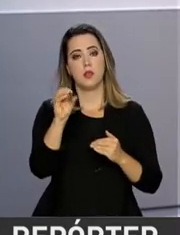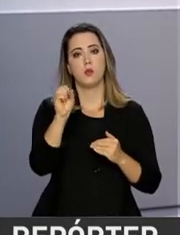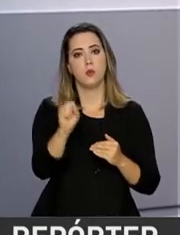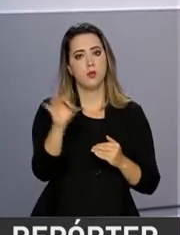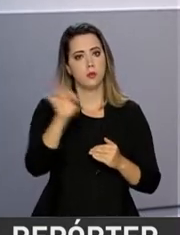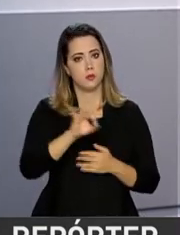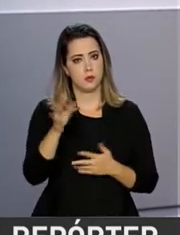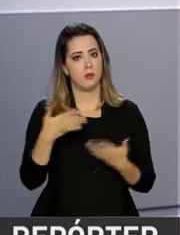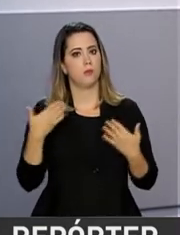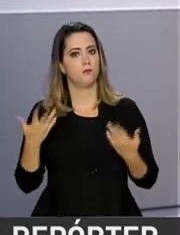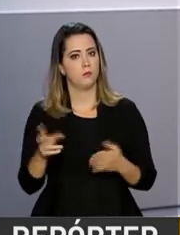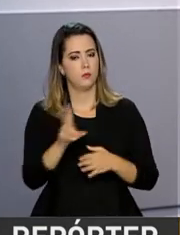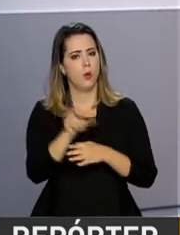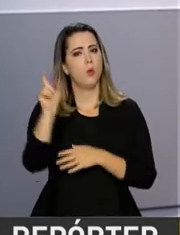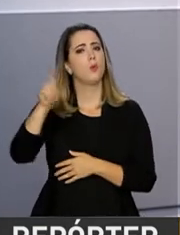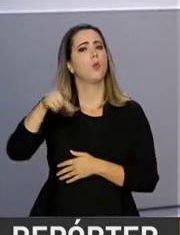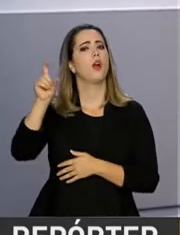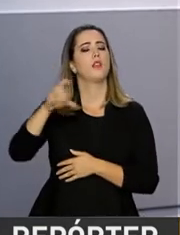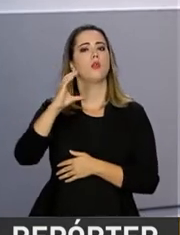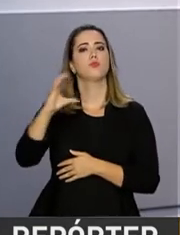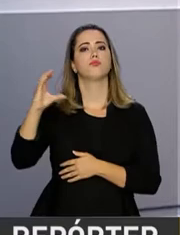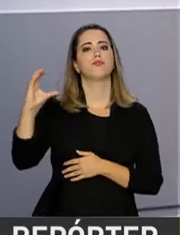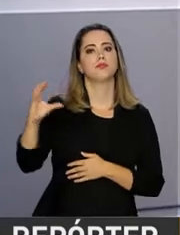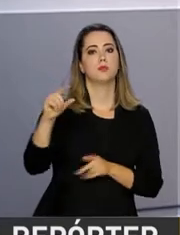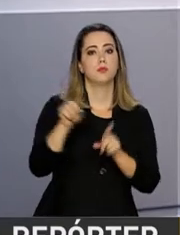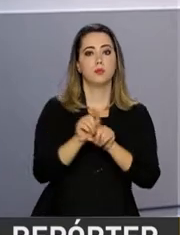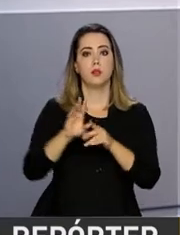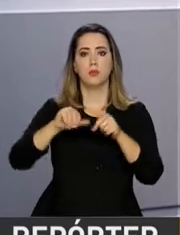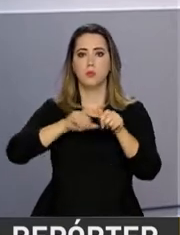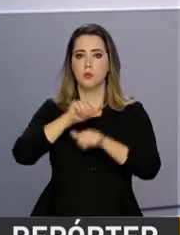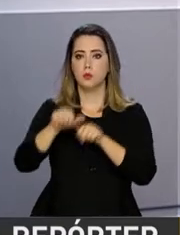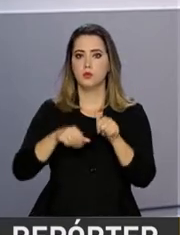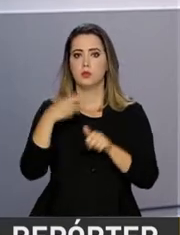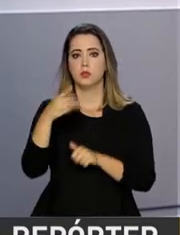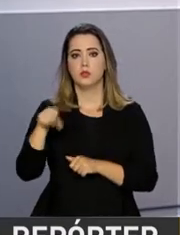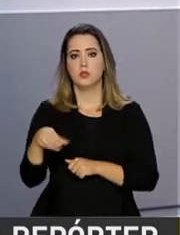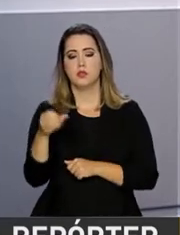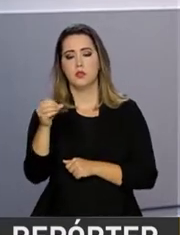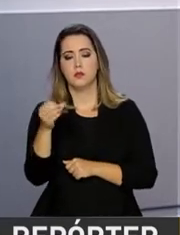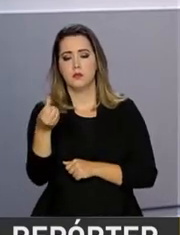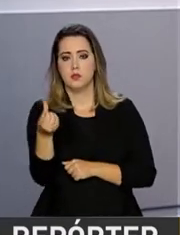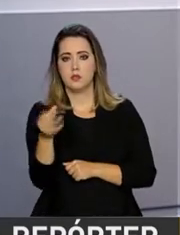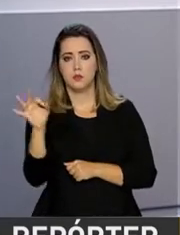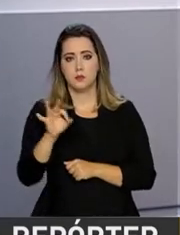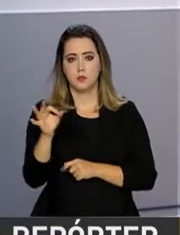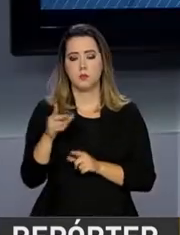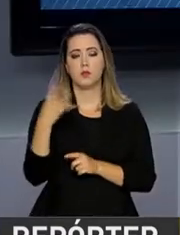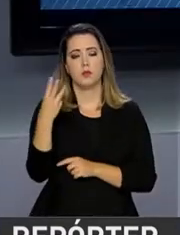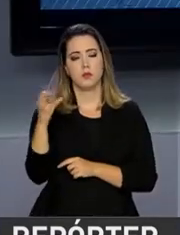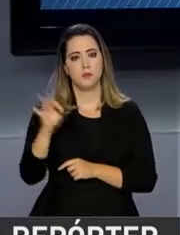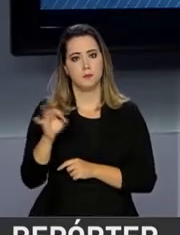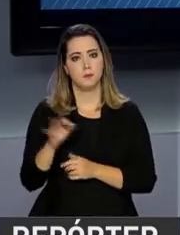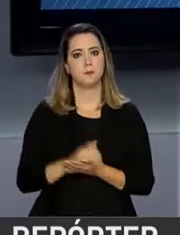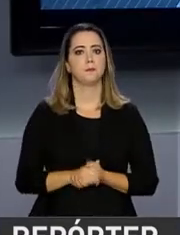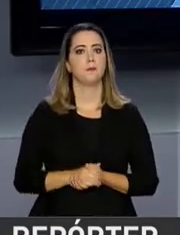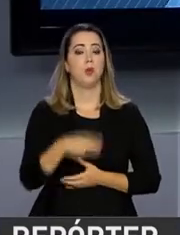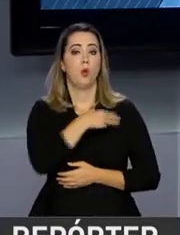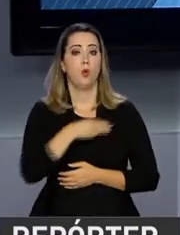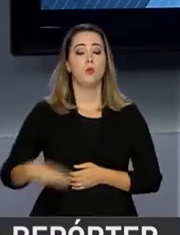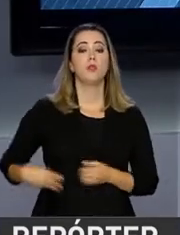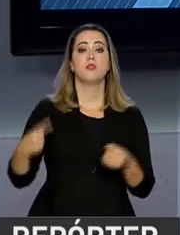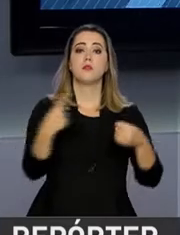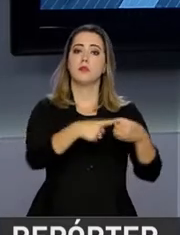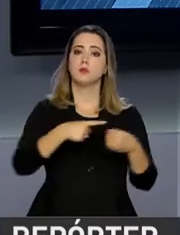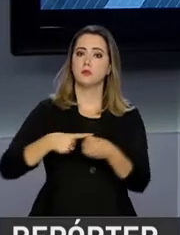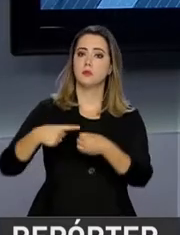de crédito, a taxa passa de 3,06% para 3% ao mês. O ministro das